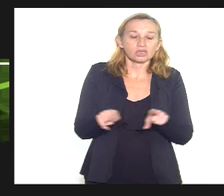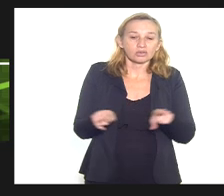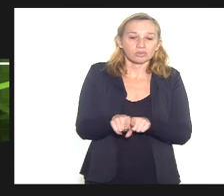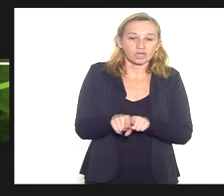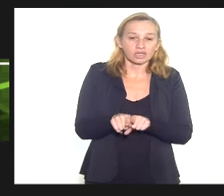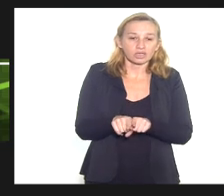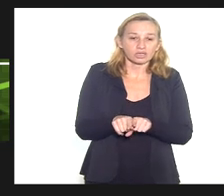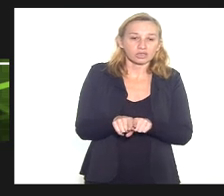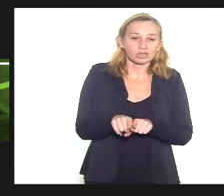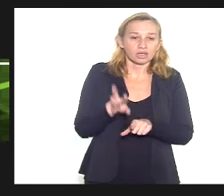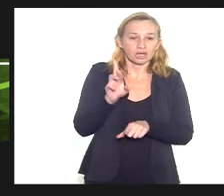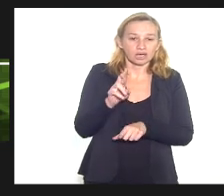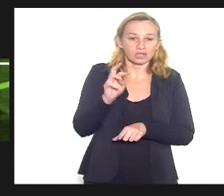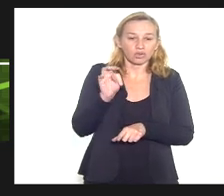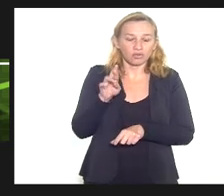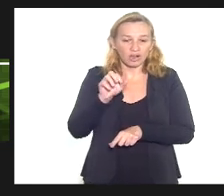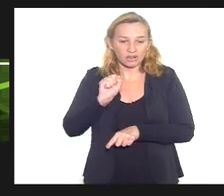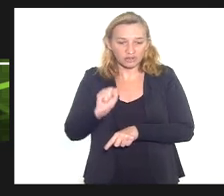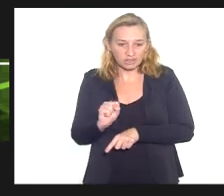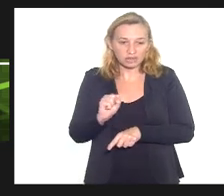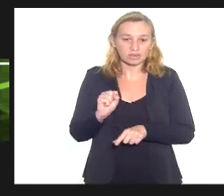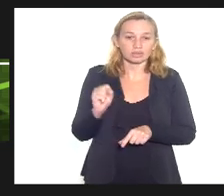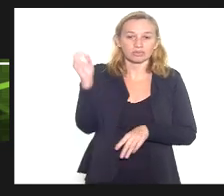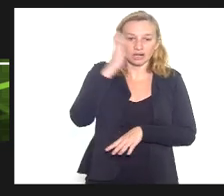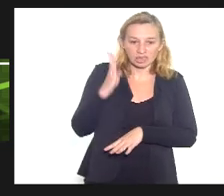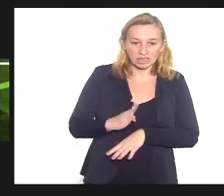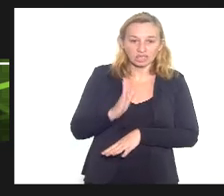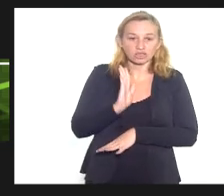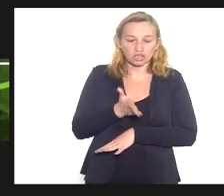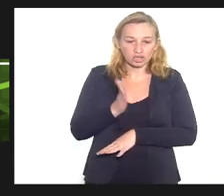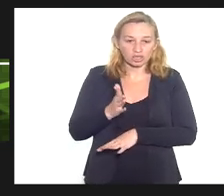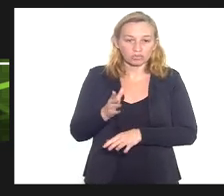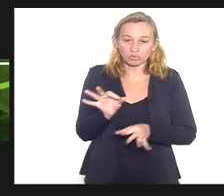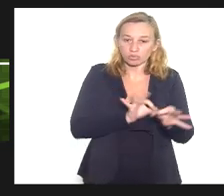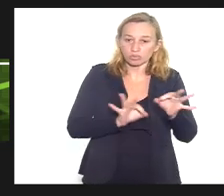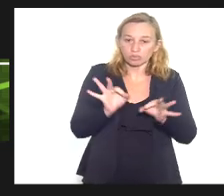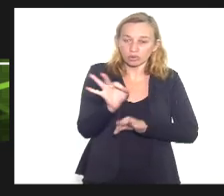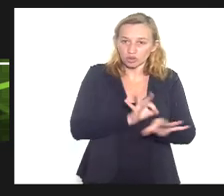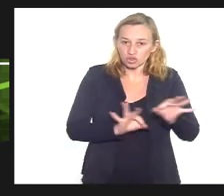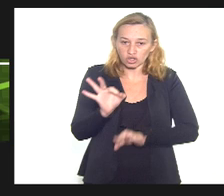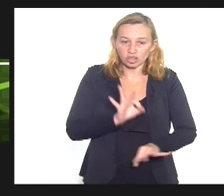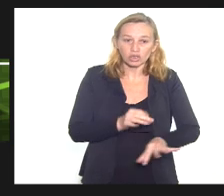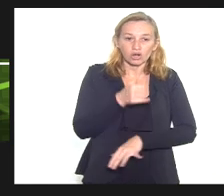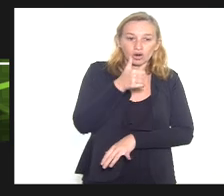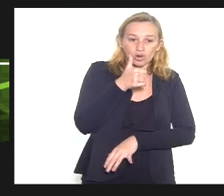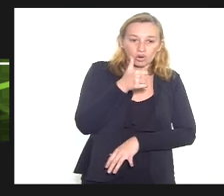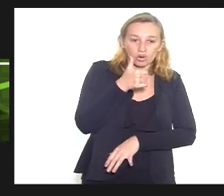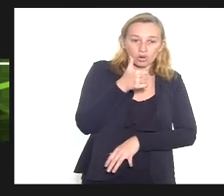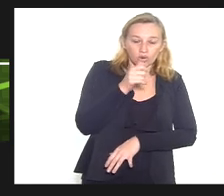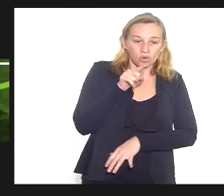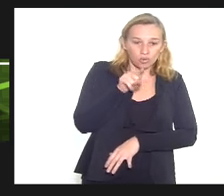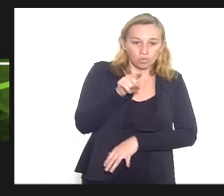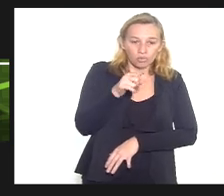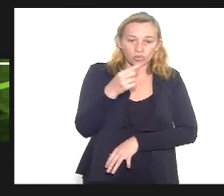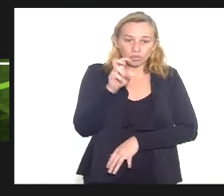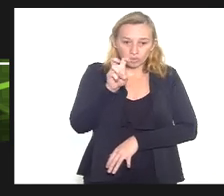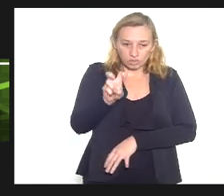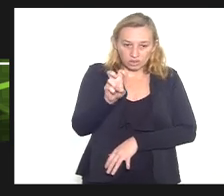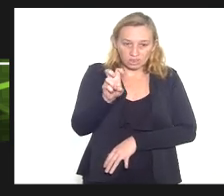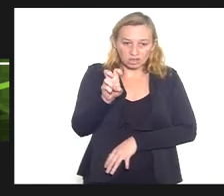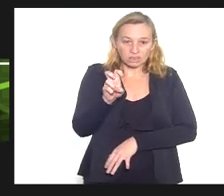de renováveis brasileiro, onde nós já temos nosso portfólio em projetos, cerca de 1,5 gigawatts em fase de projetos,